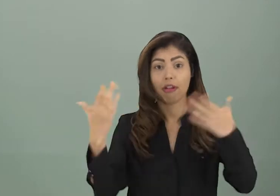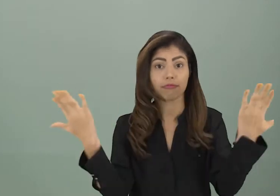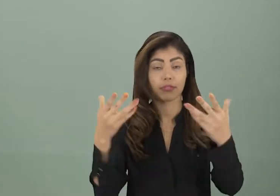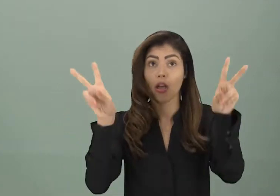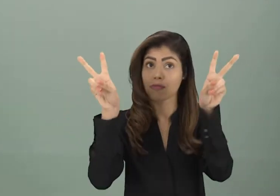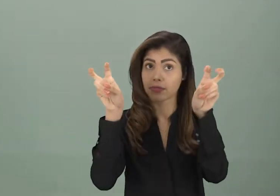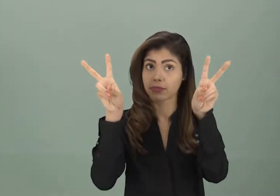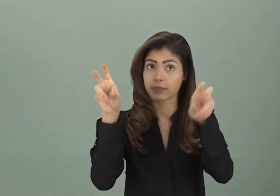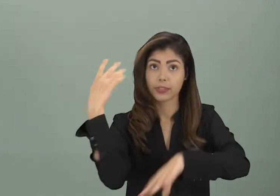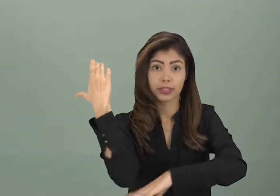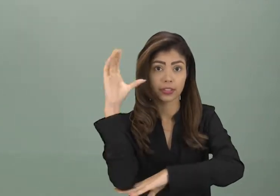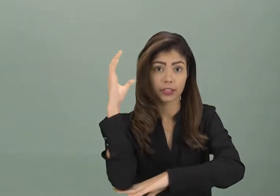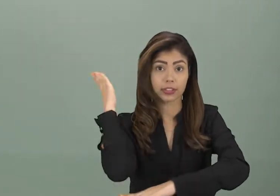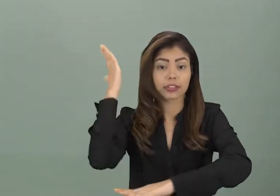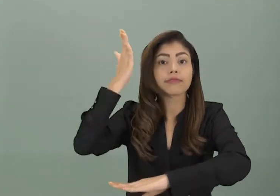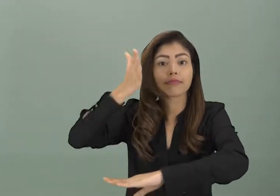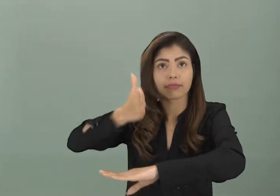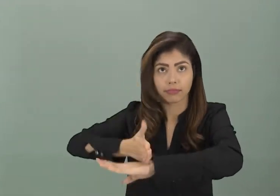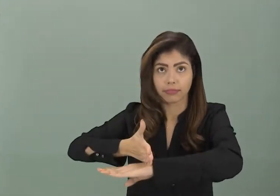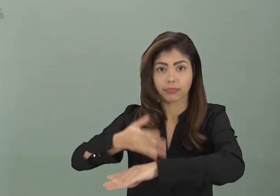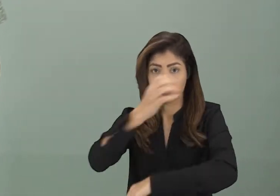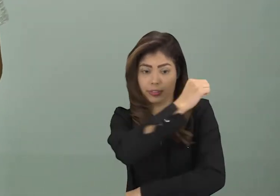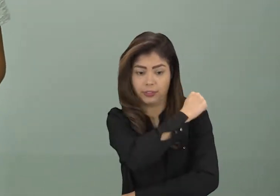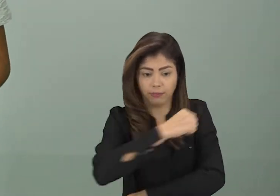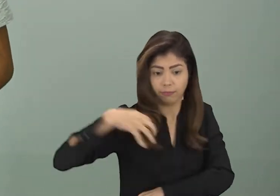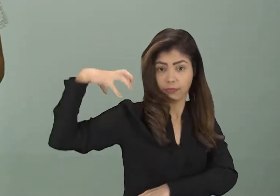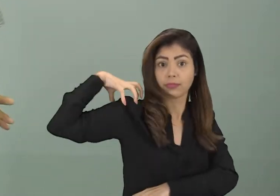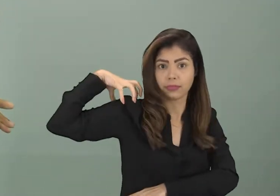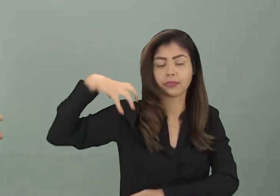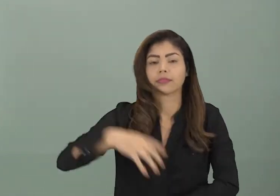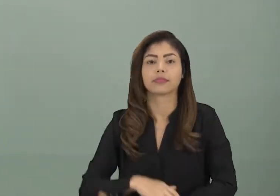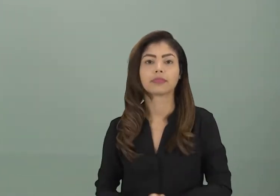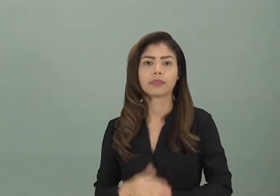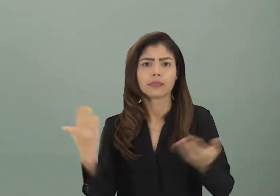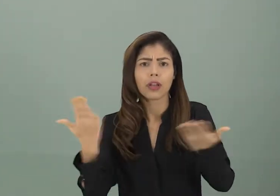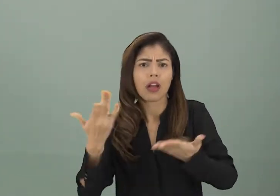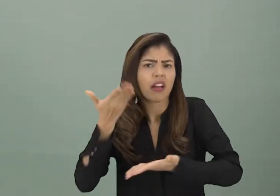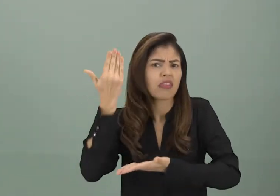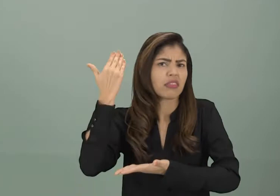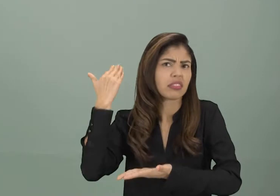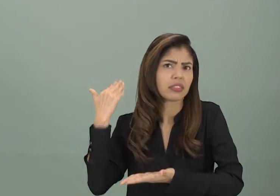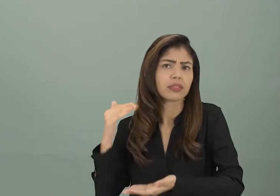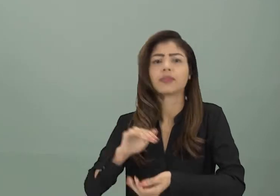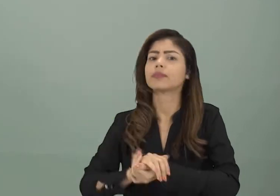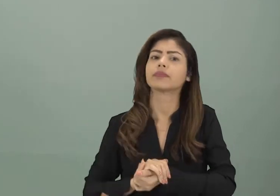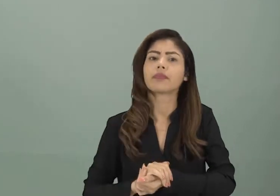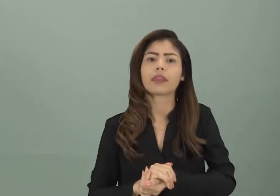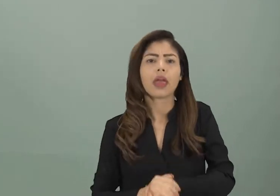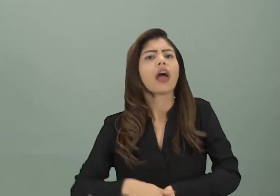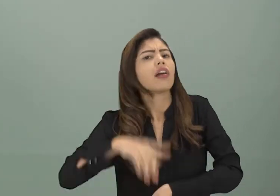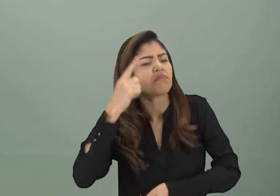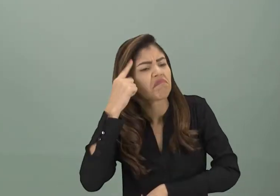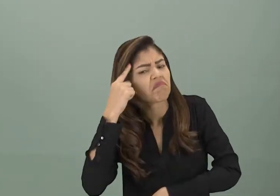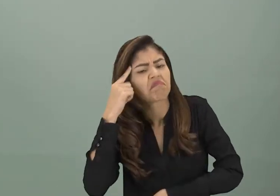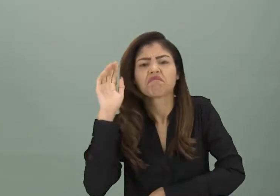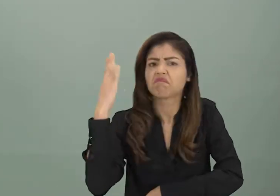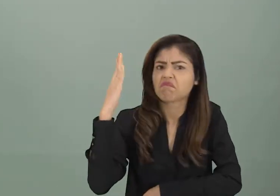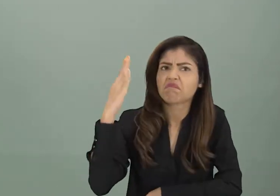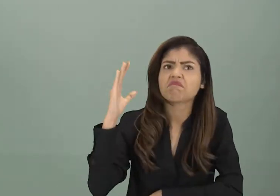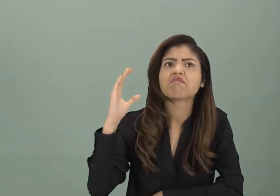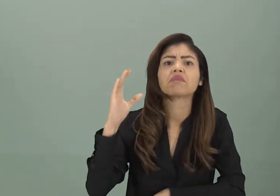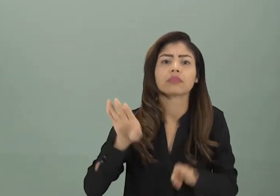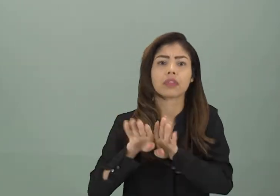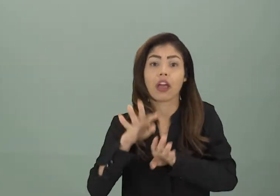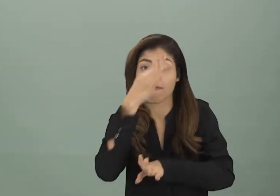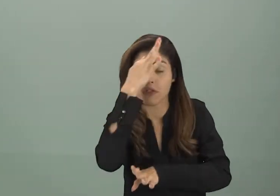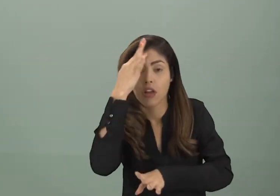o tema A Ciência em Aristóteles. Antes de tudo, para entender a ciência nesse autor, nesse grande filósofo,